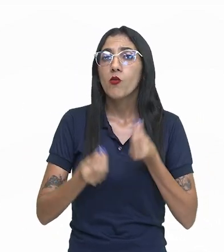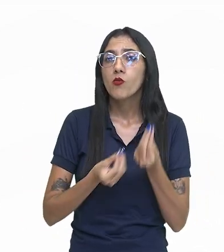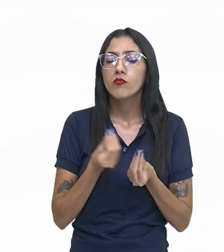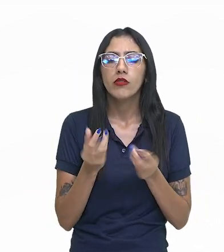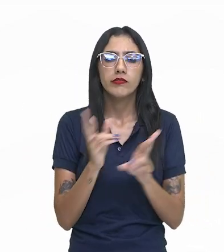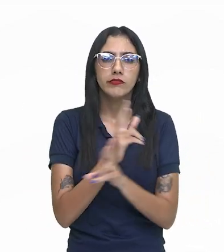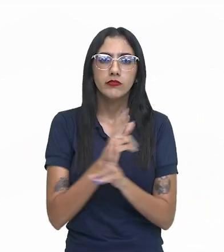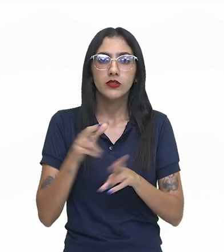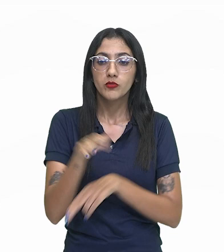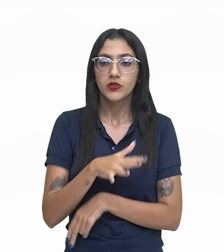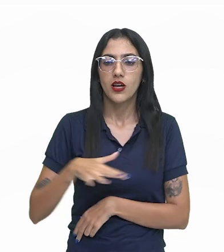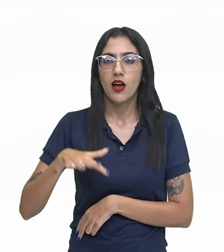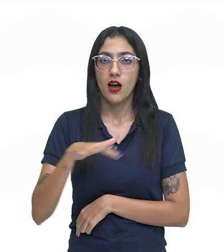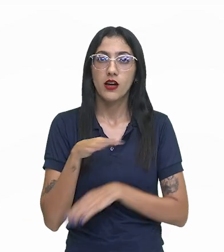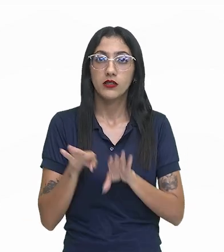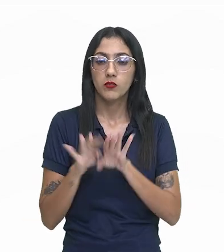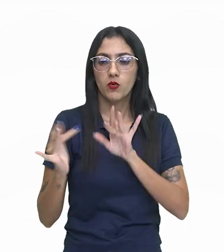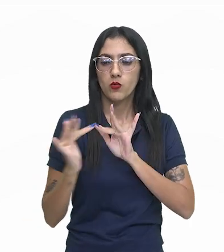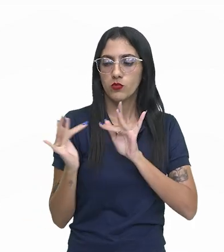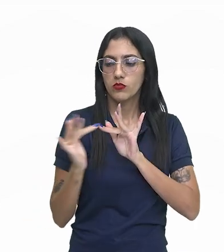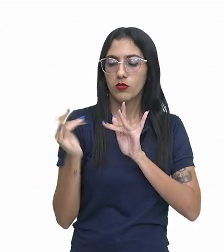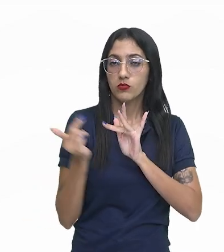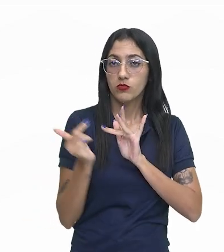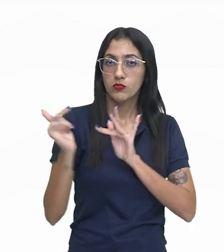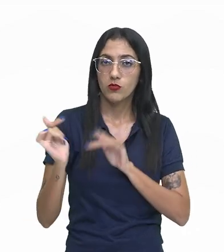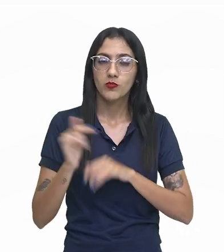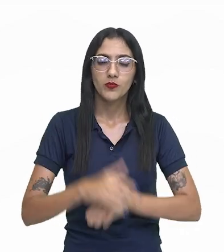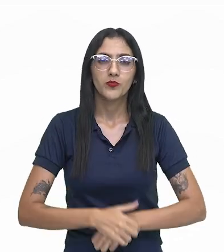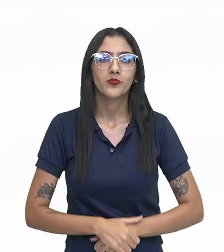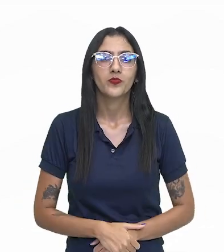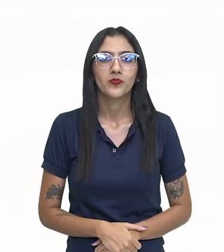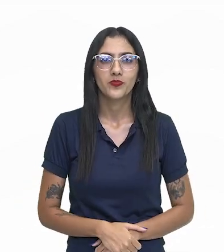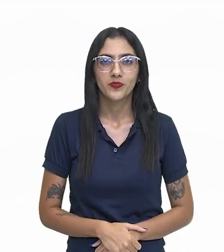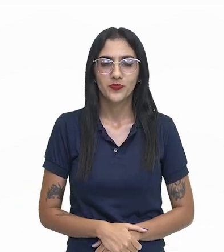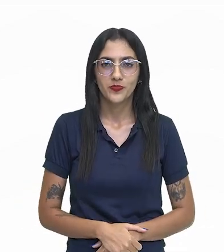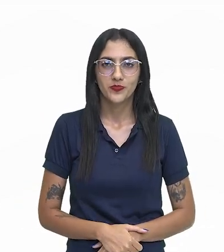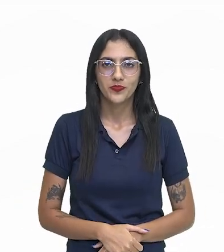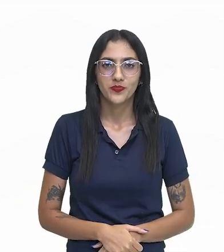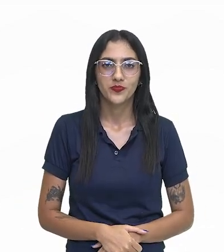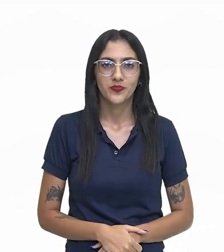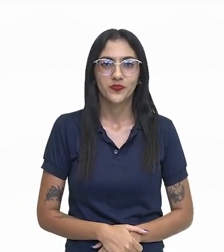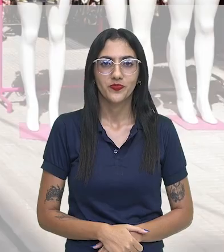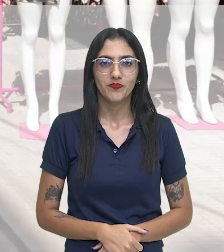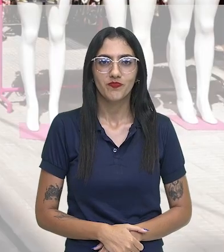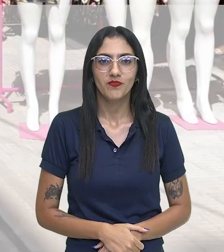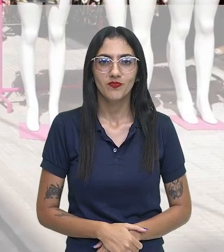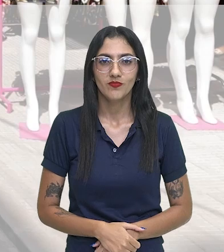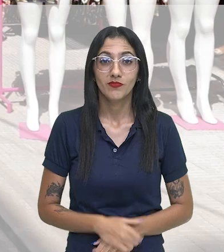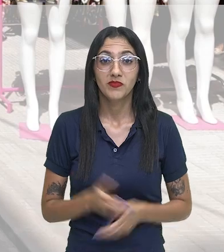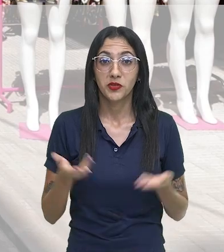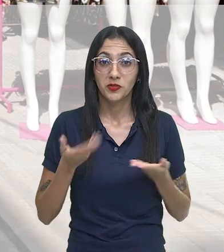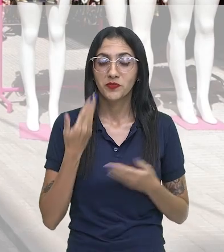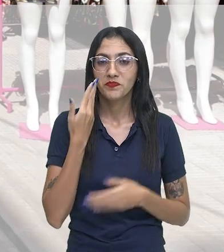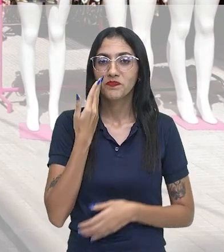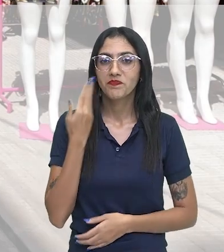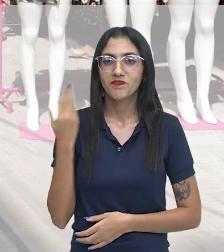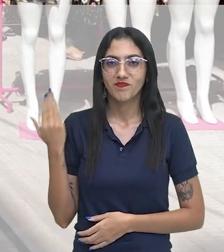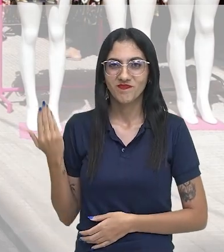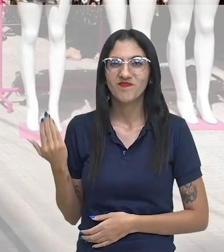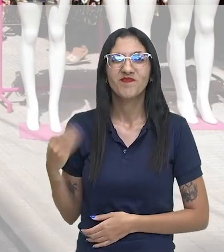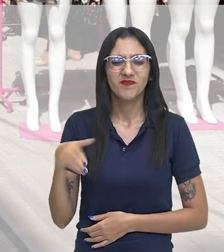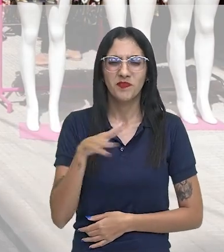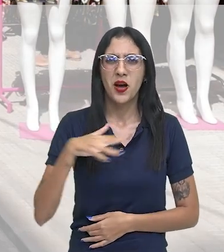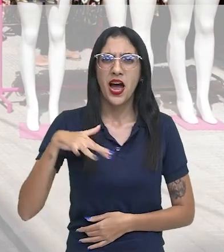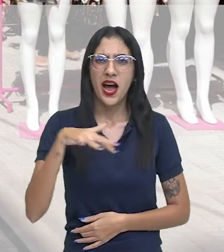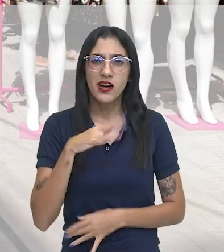com o espaço e outros corpos. Então, a gente veio para um lugar bem movimentado da nossa cidade, do